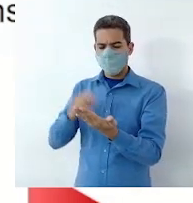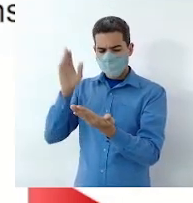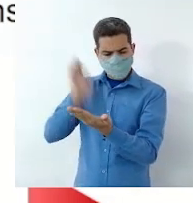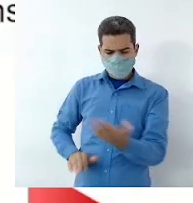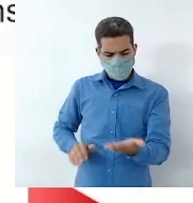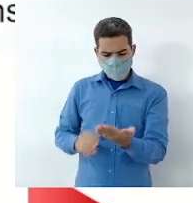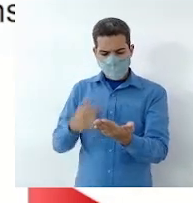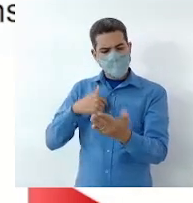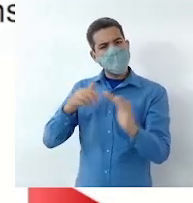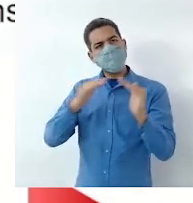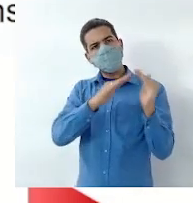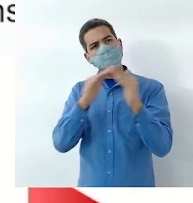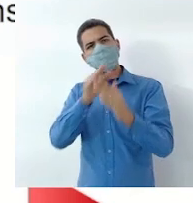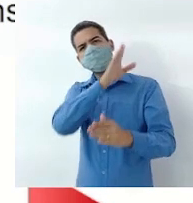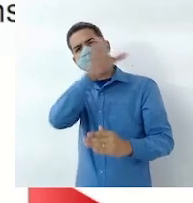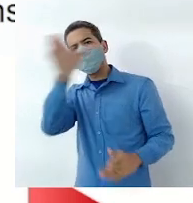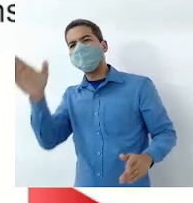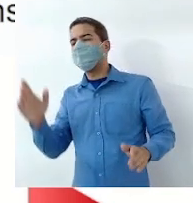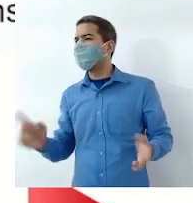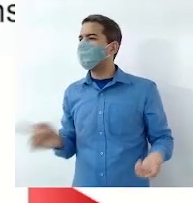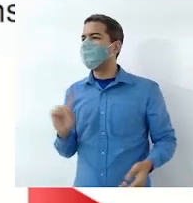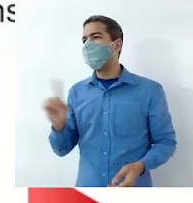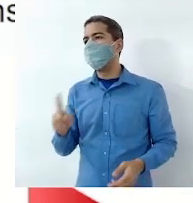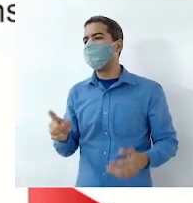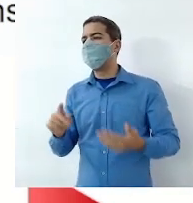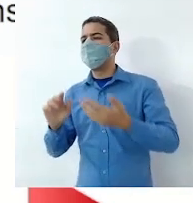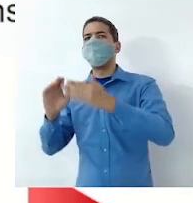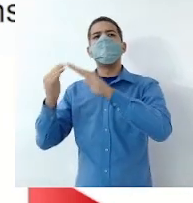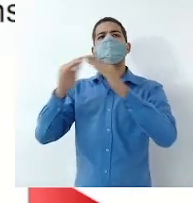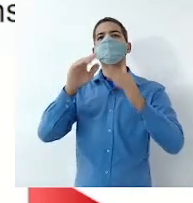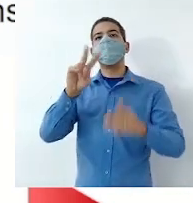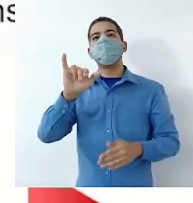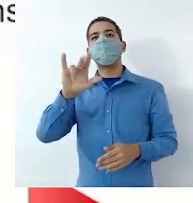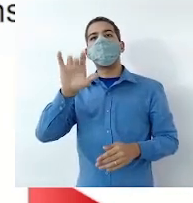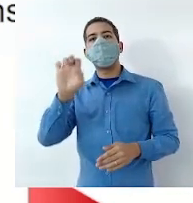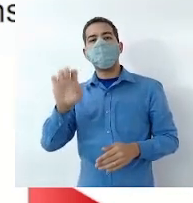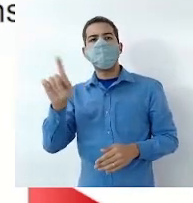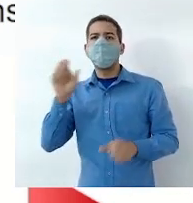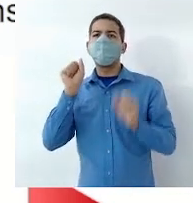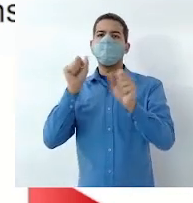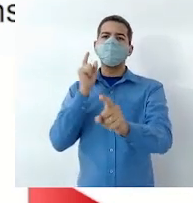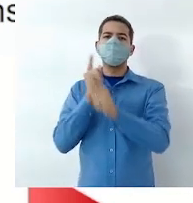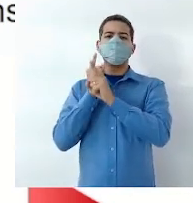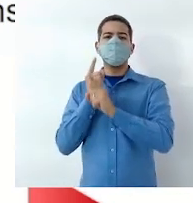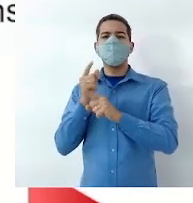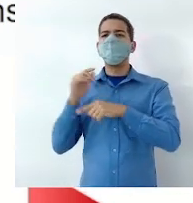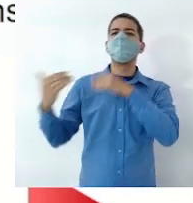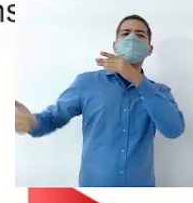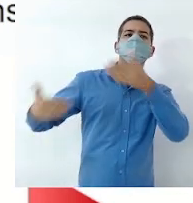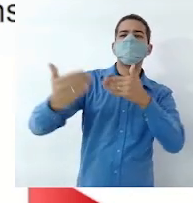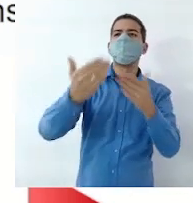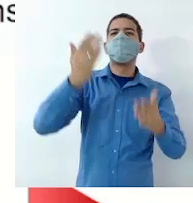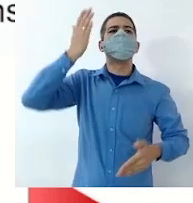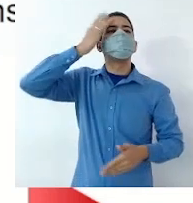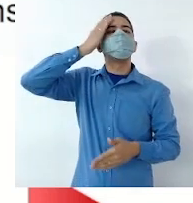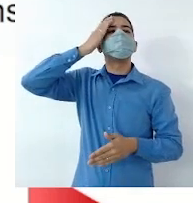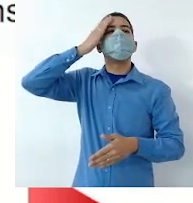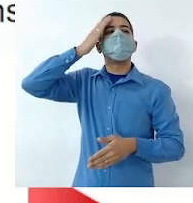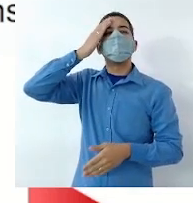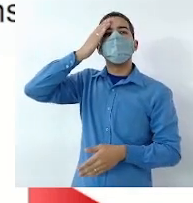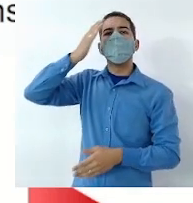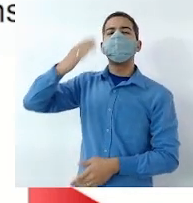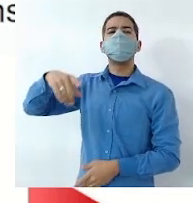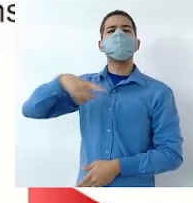essas casas. Vilela podia sabê-lo e depois... Qual sabe?